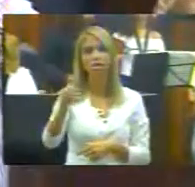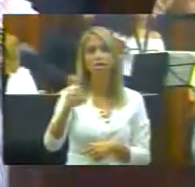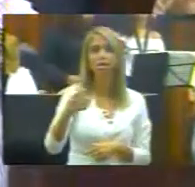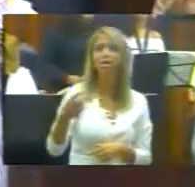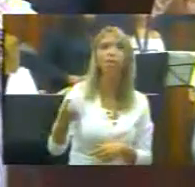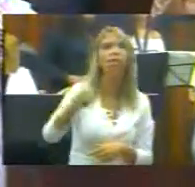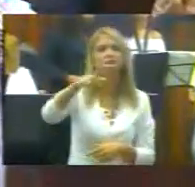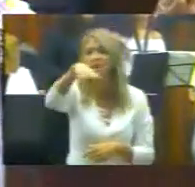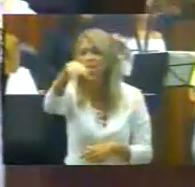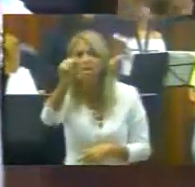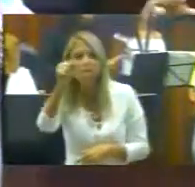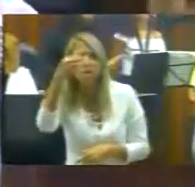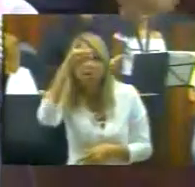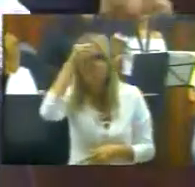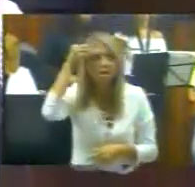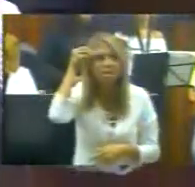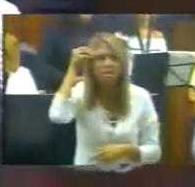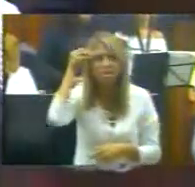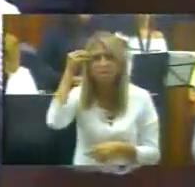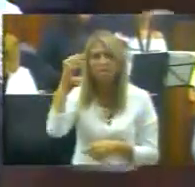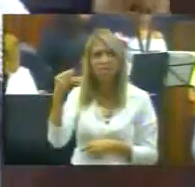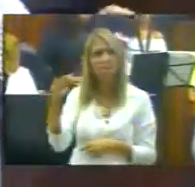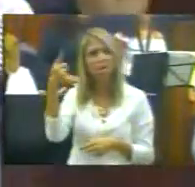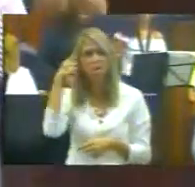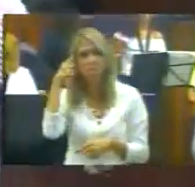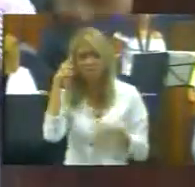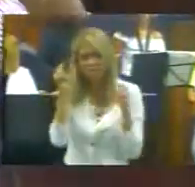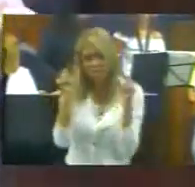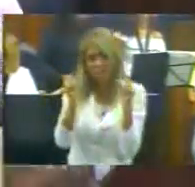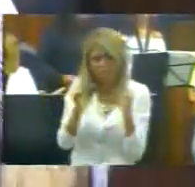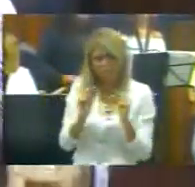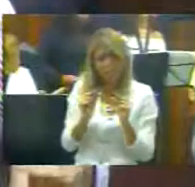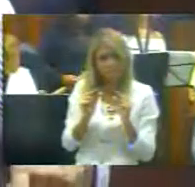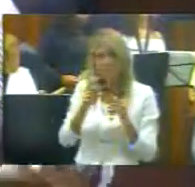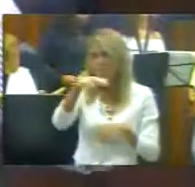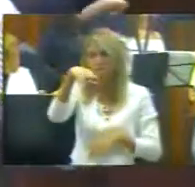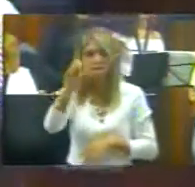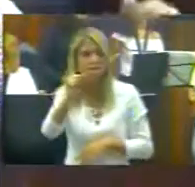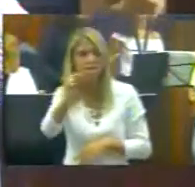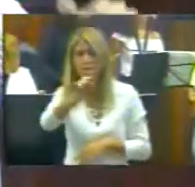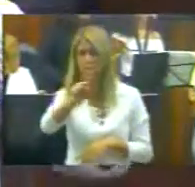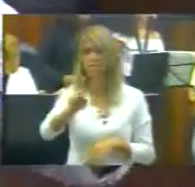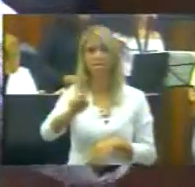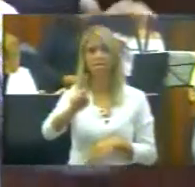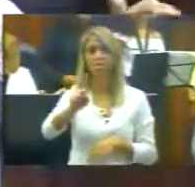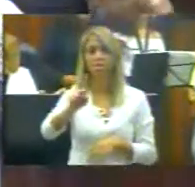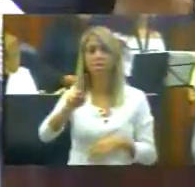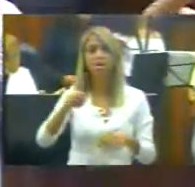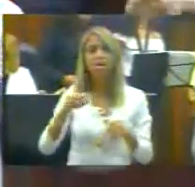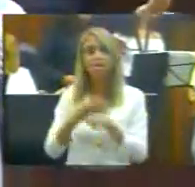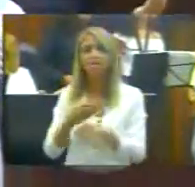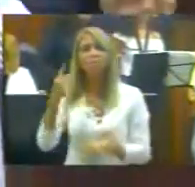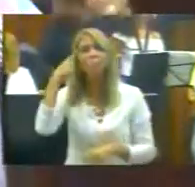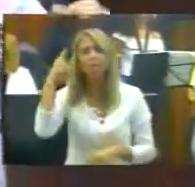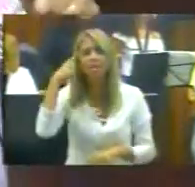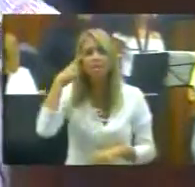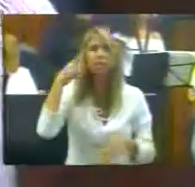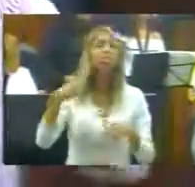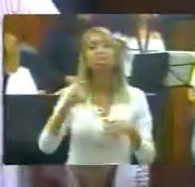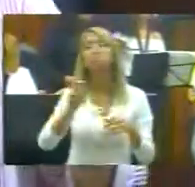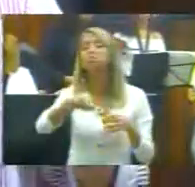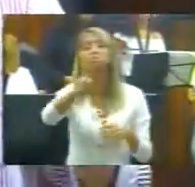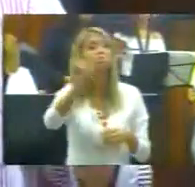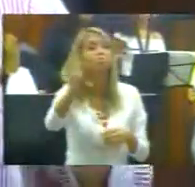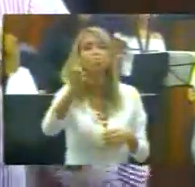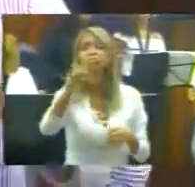apequenem e nem se permitam serem tornados pequenos no campo da atuação, achando que é só para a rede